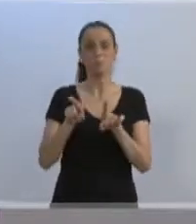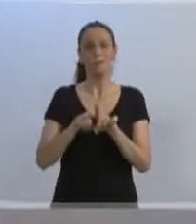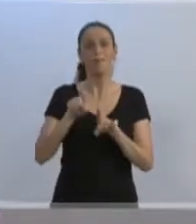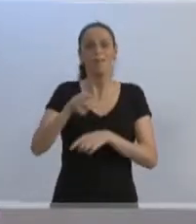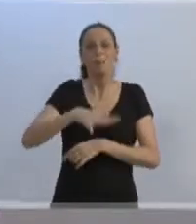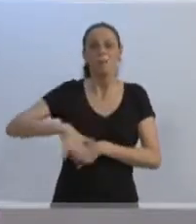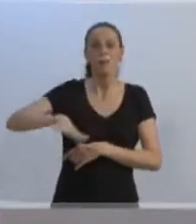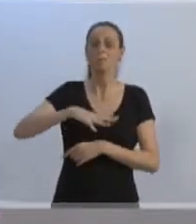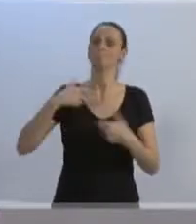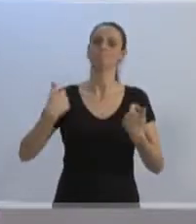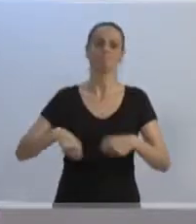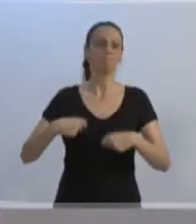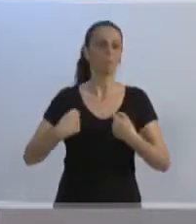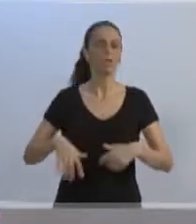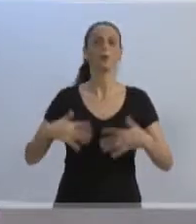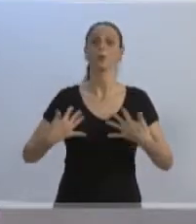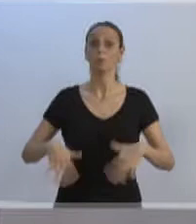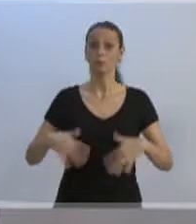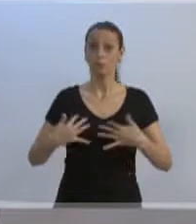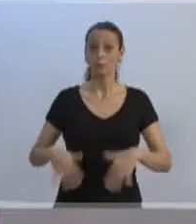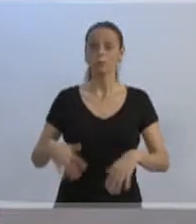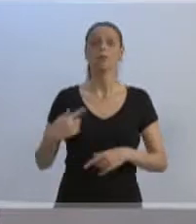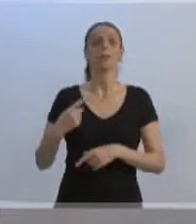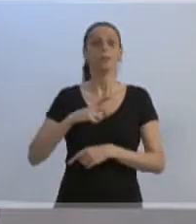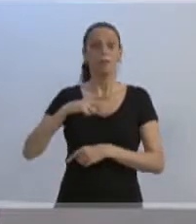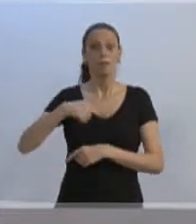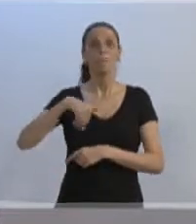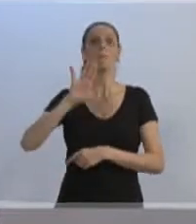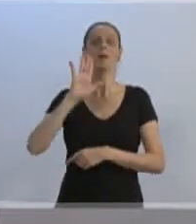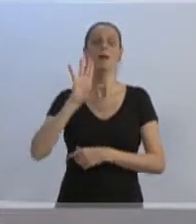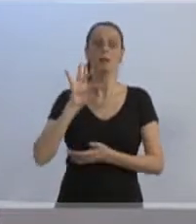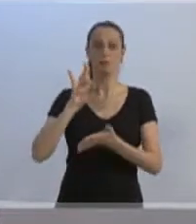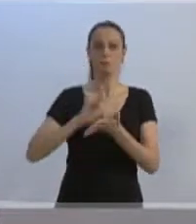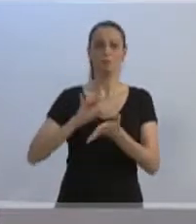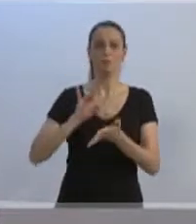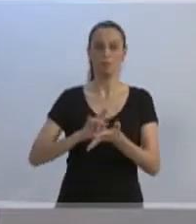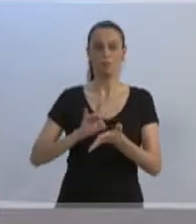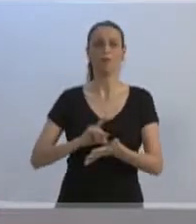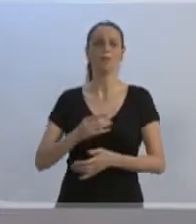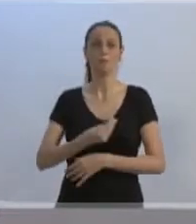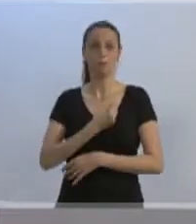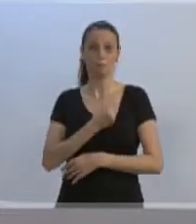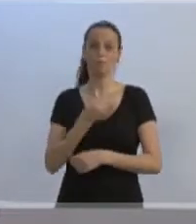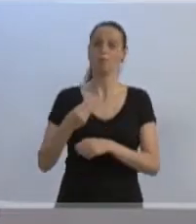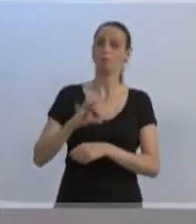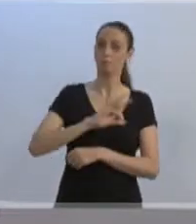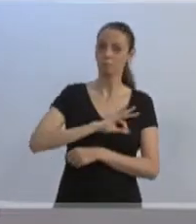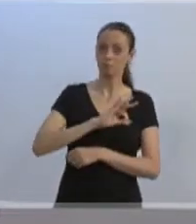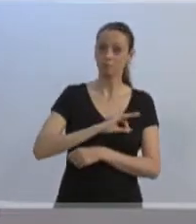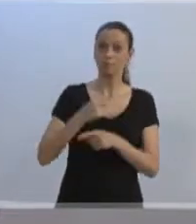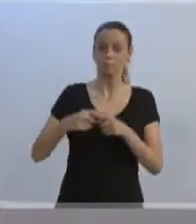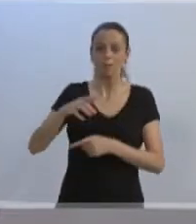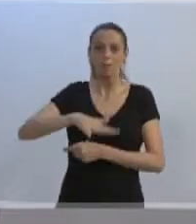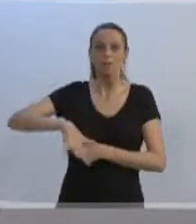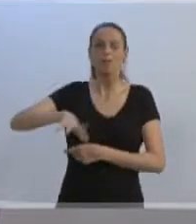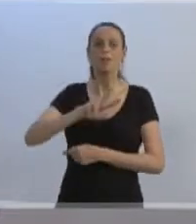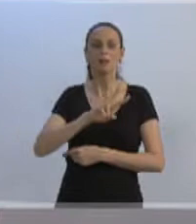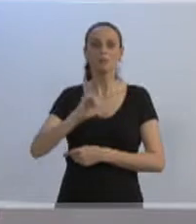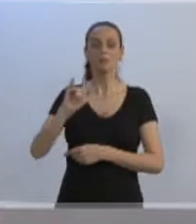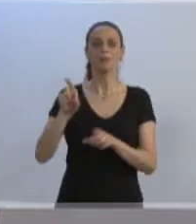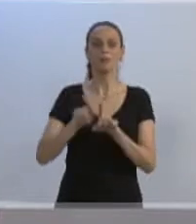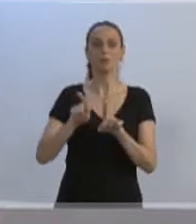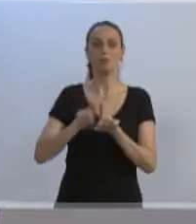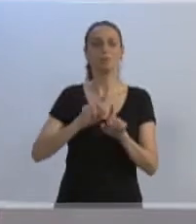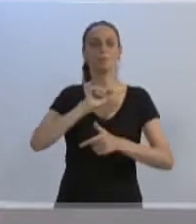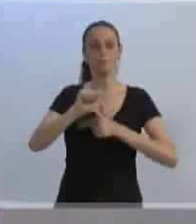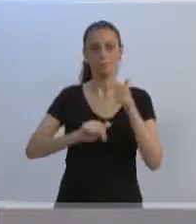ito é que tenha mais densidade dos nossos policiais que lá vai ser feito um trabalho